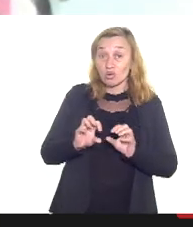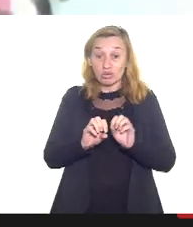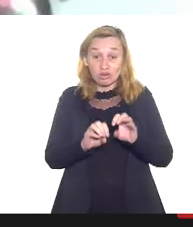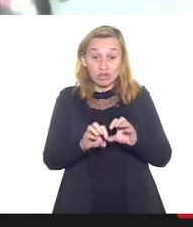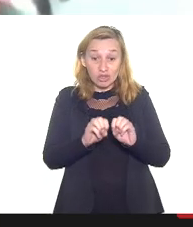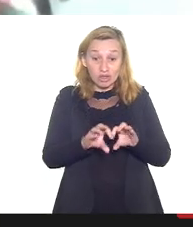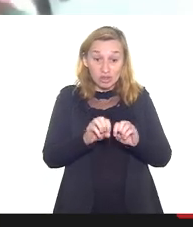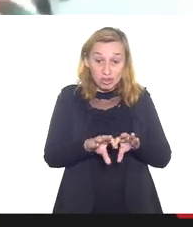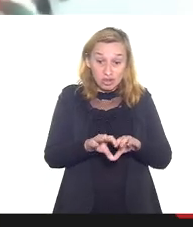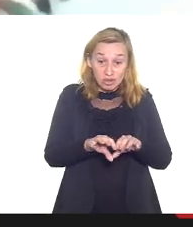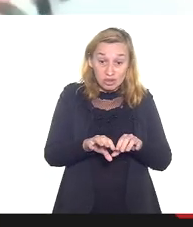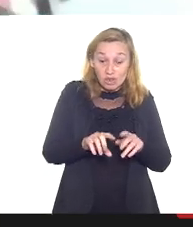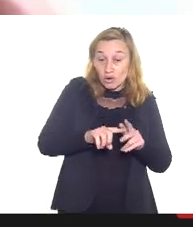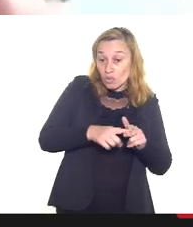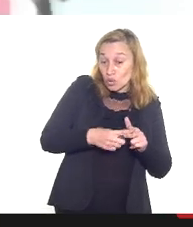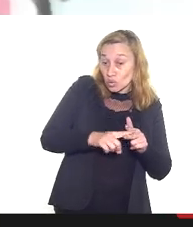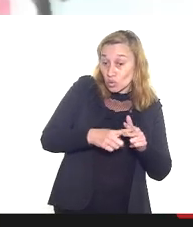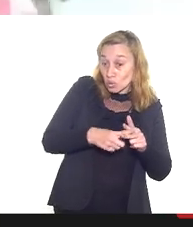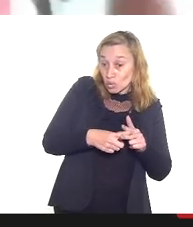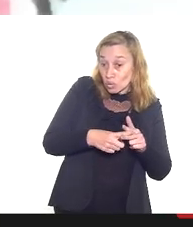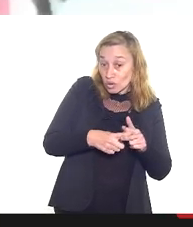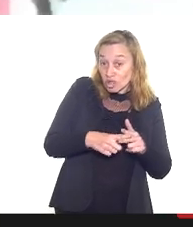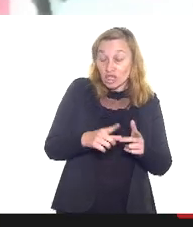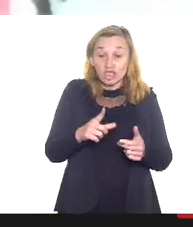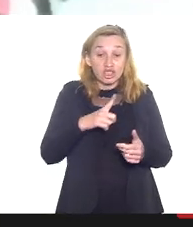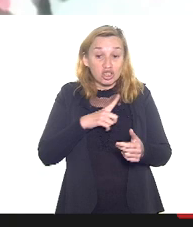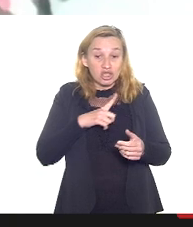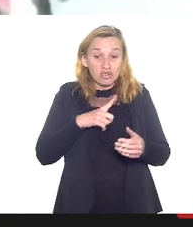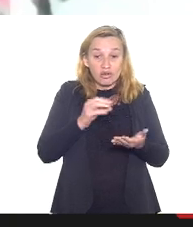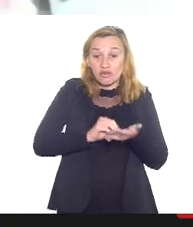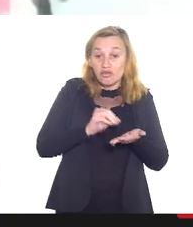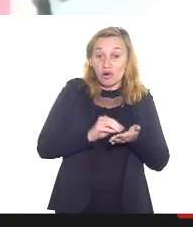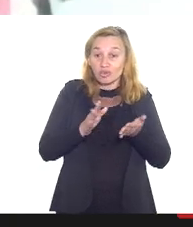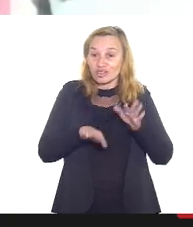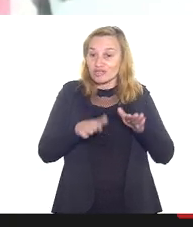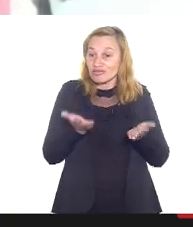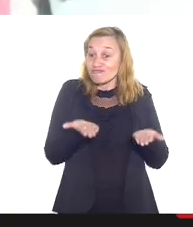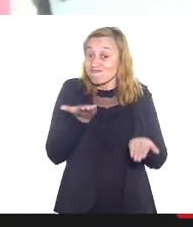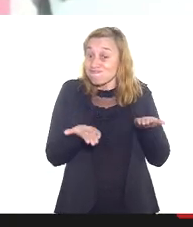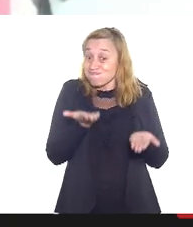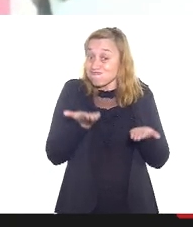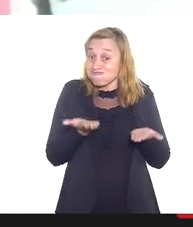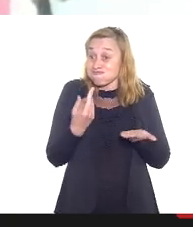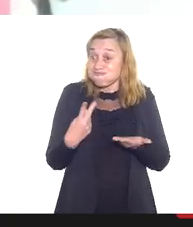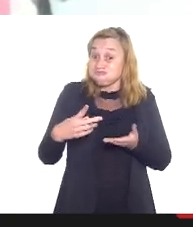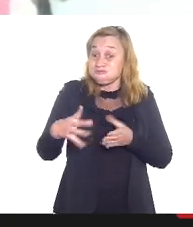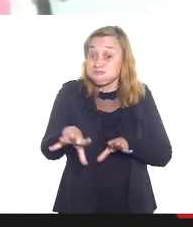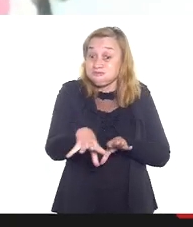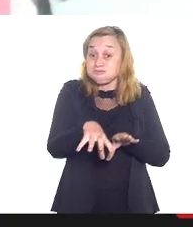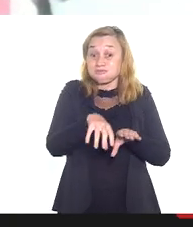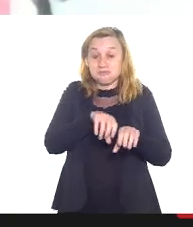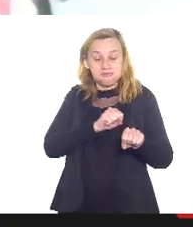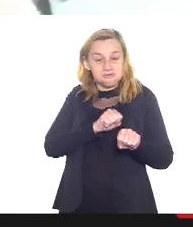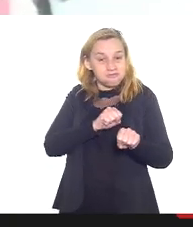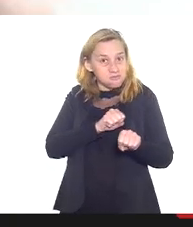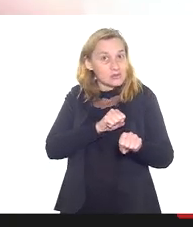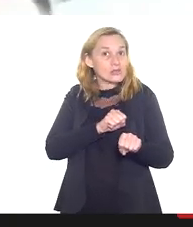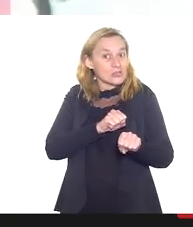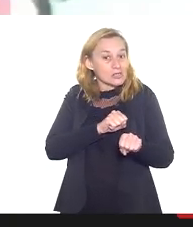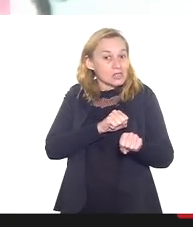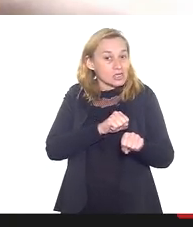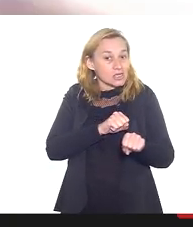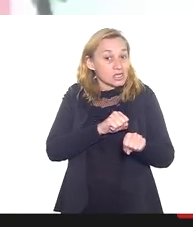foi recomposto e aí teve um desequilíbrio na sua formação, um desequilíbrio